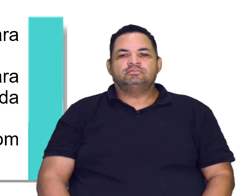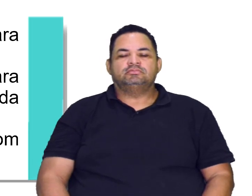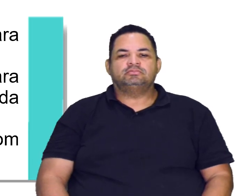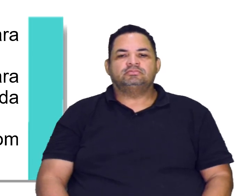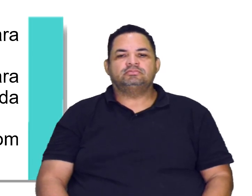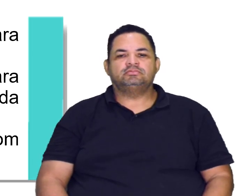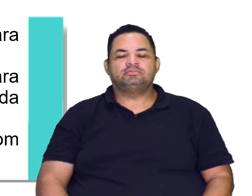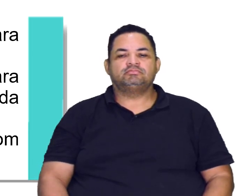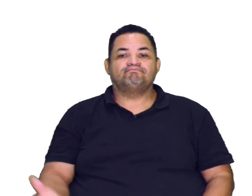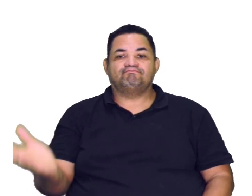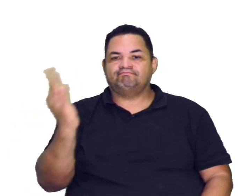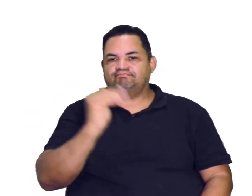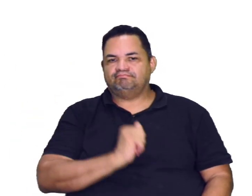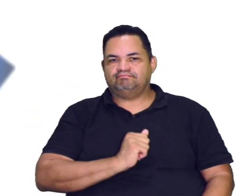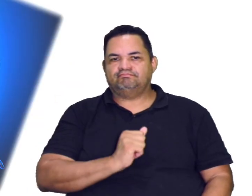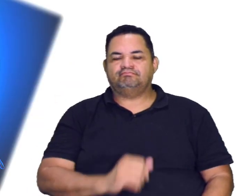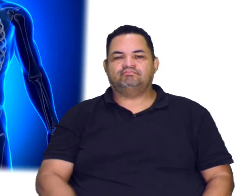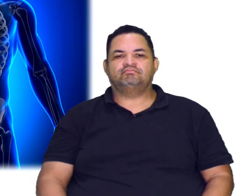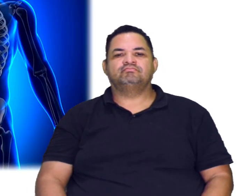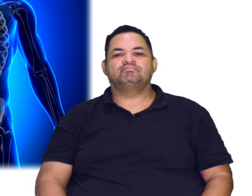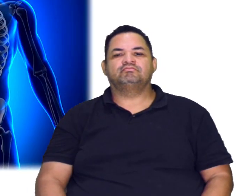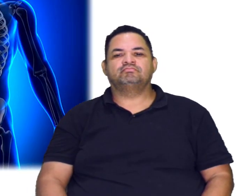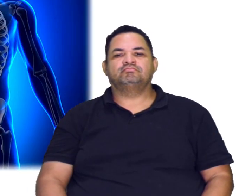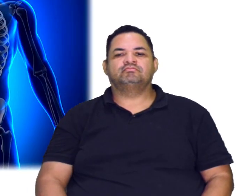então, vamos lá.